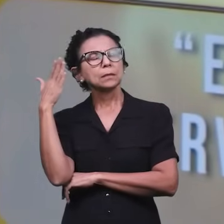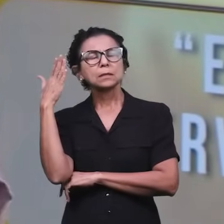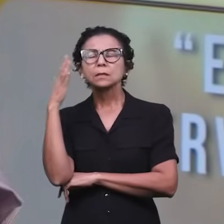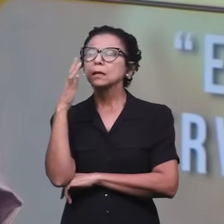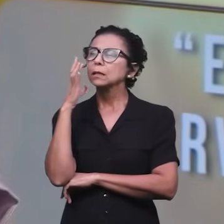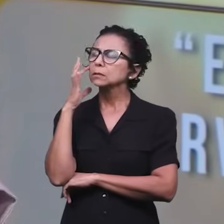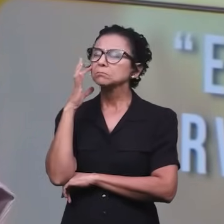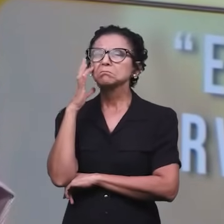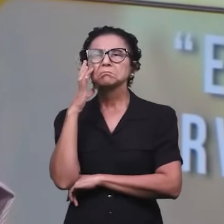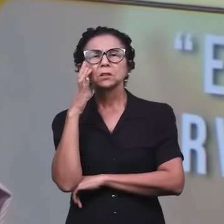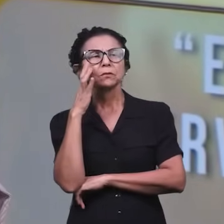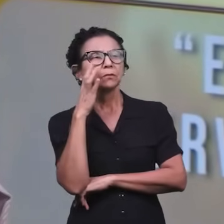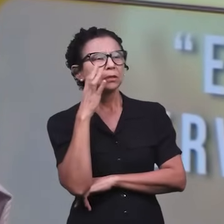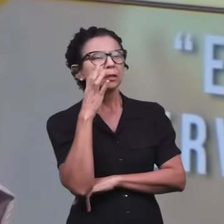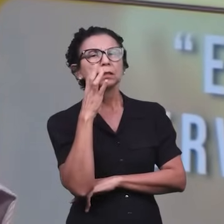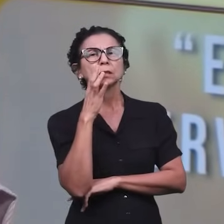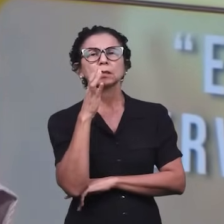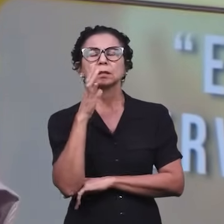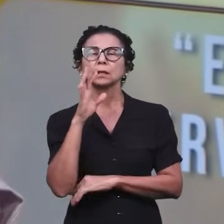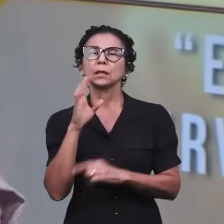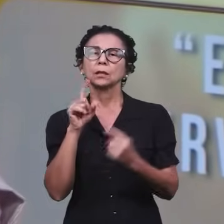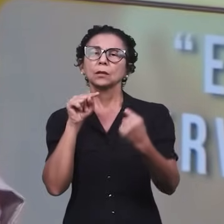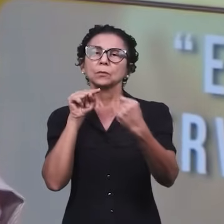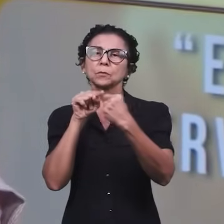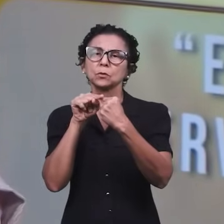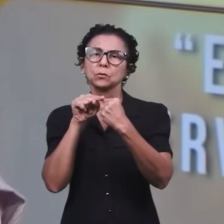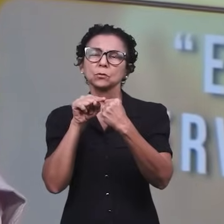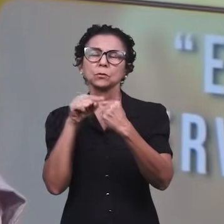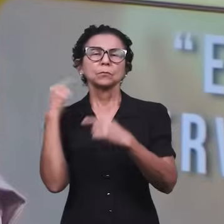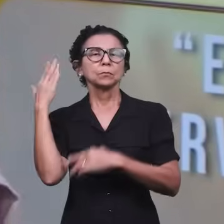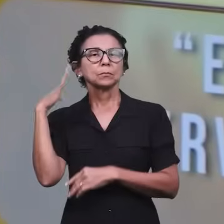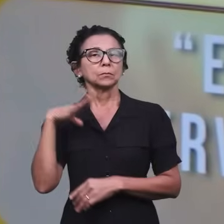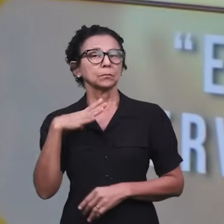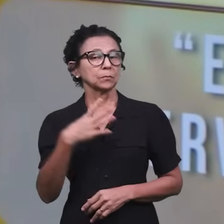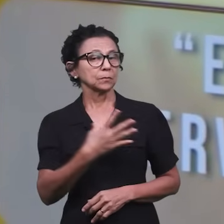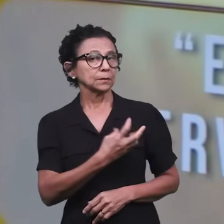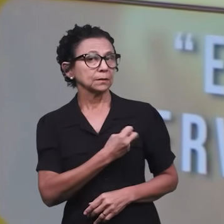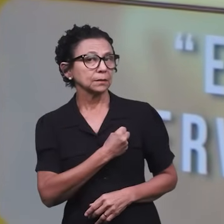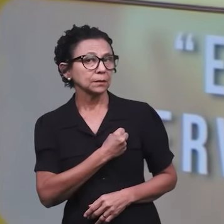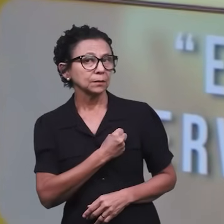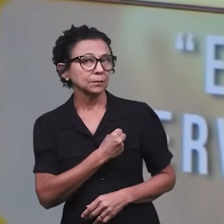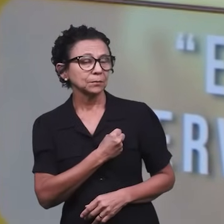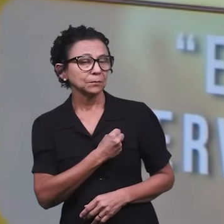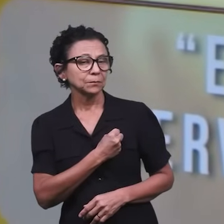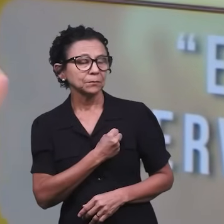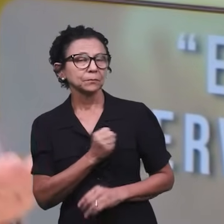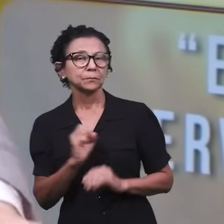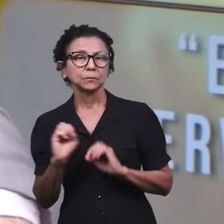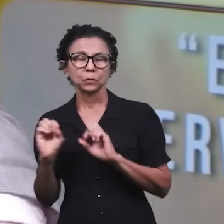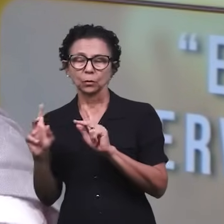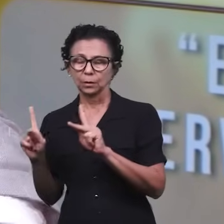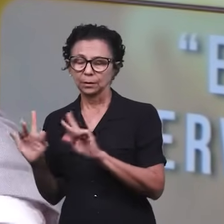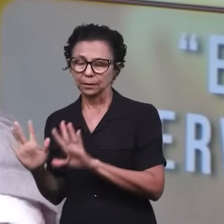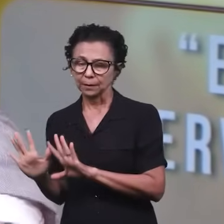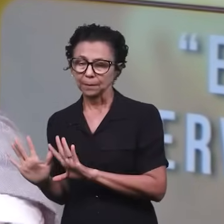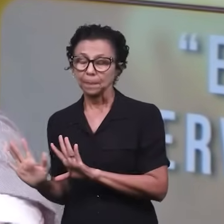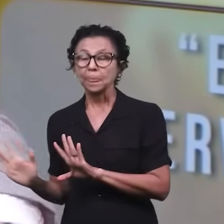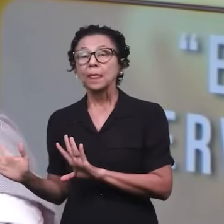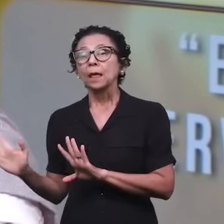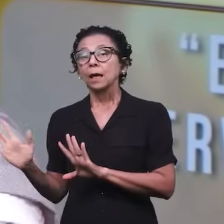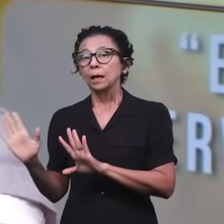da salvação, da vida, mas ao voltar para o convívio familiar não se tem o temor.